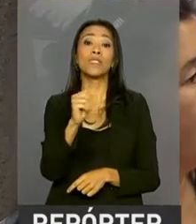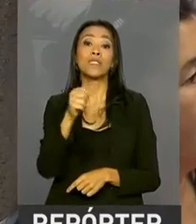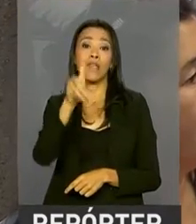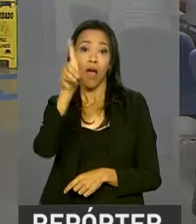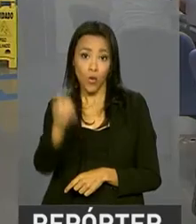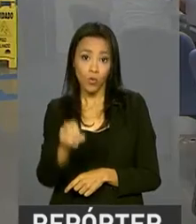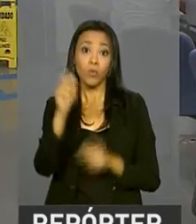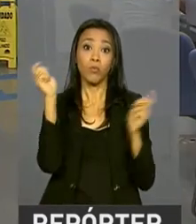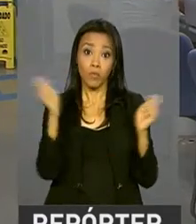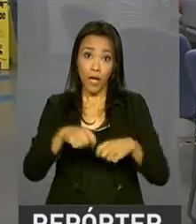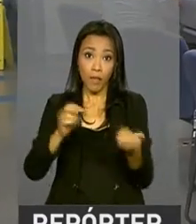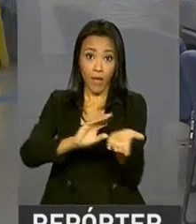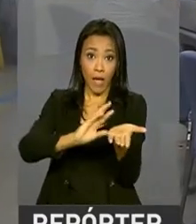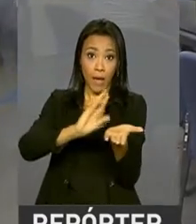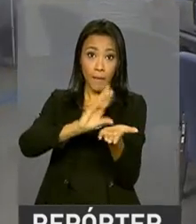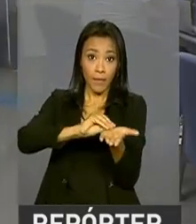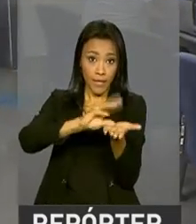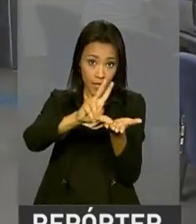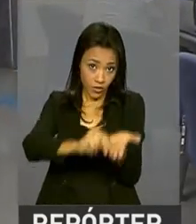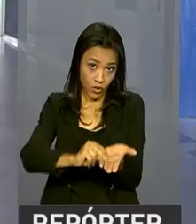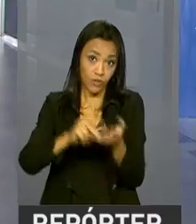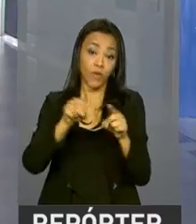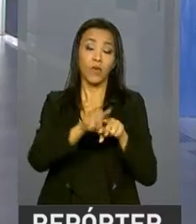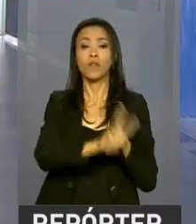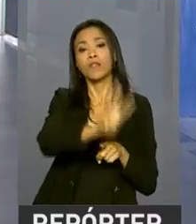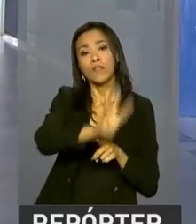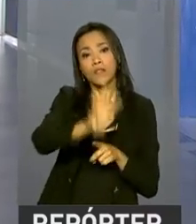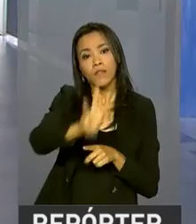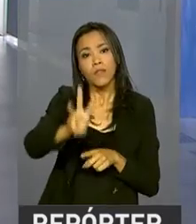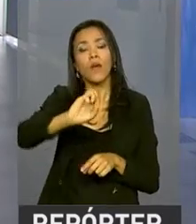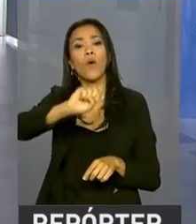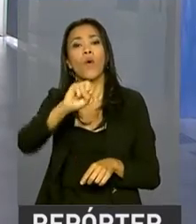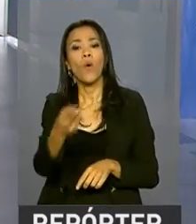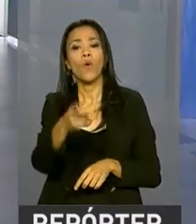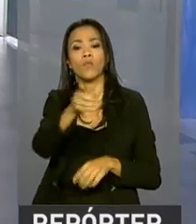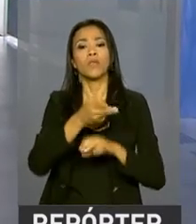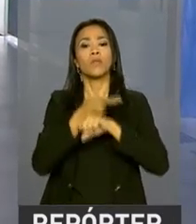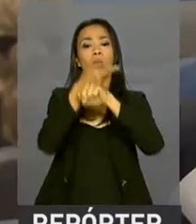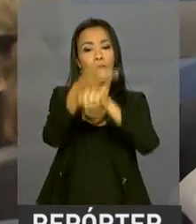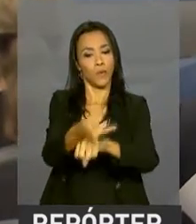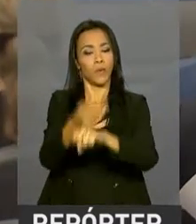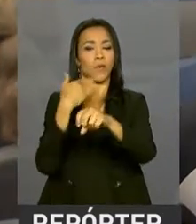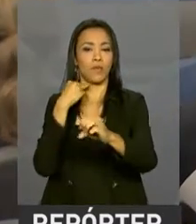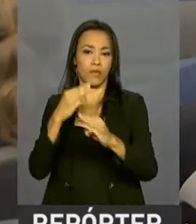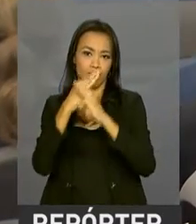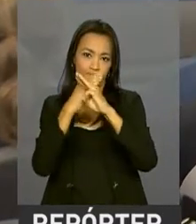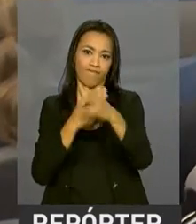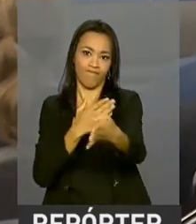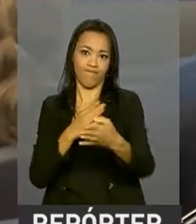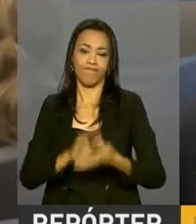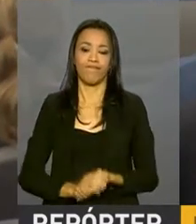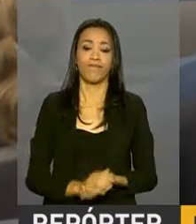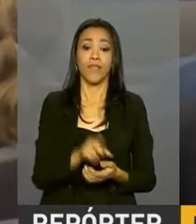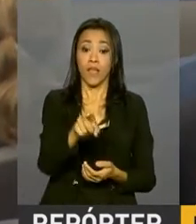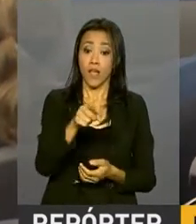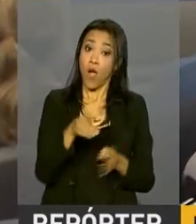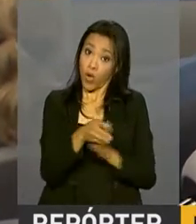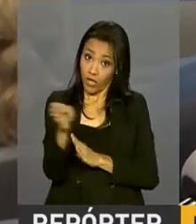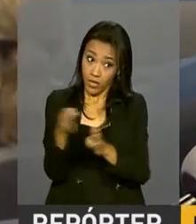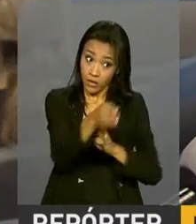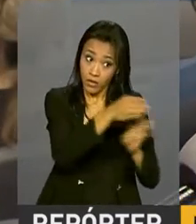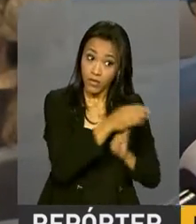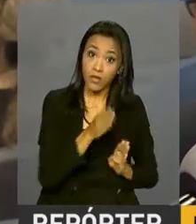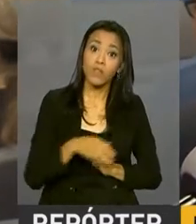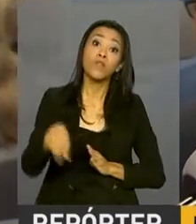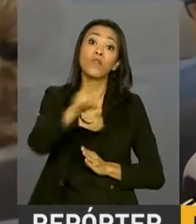consultado por aplicativo site da caixa ou agências a a instituição a nossa recomendação se dirija aos